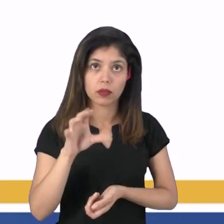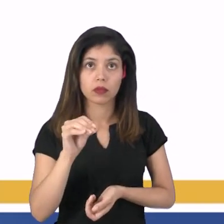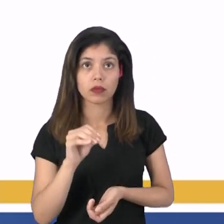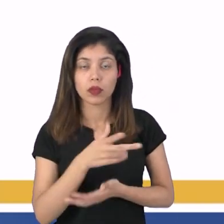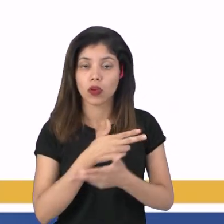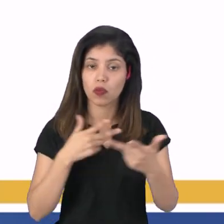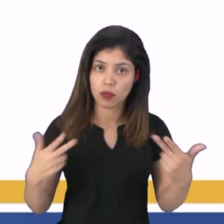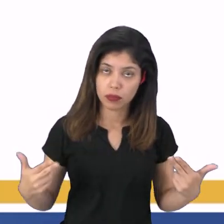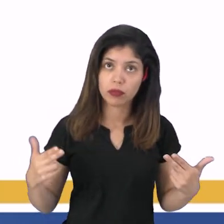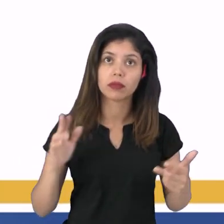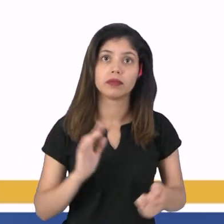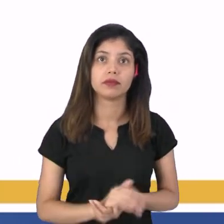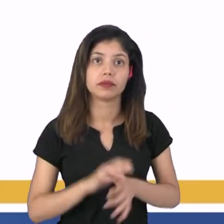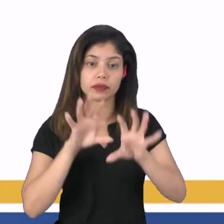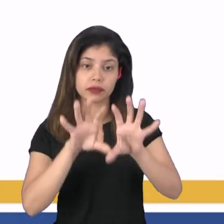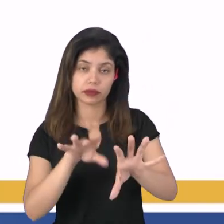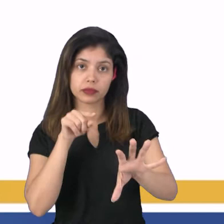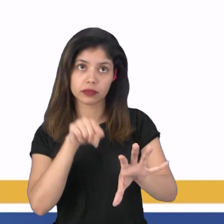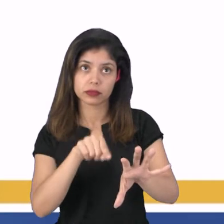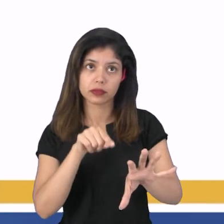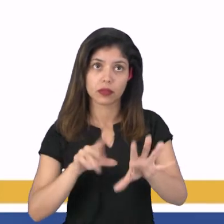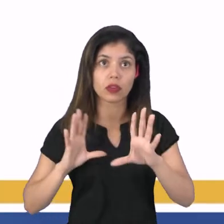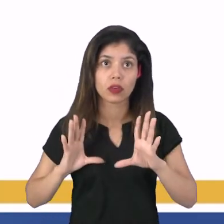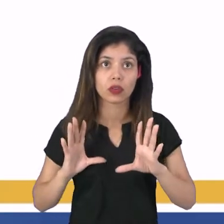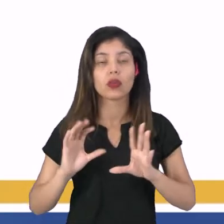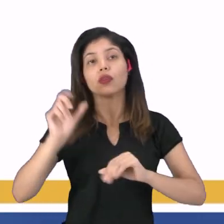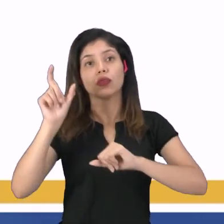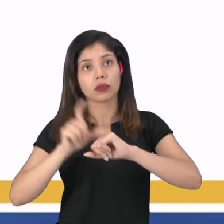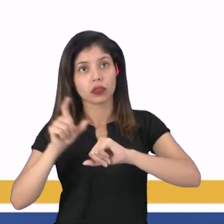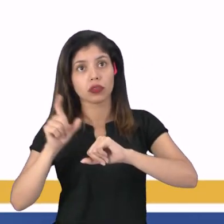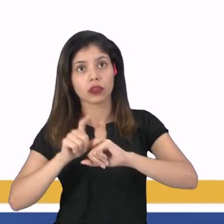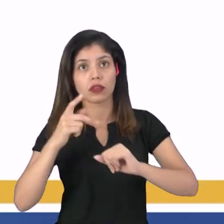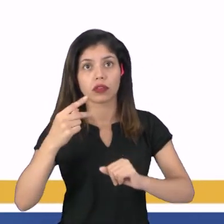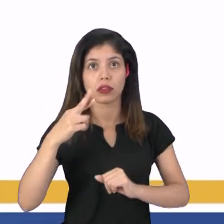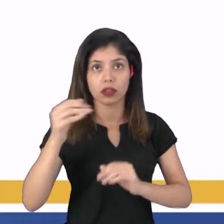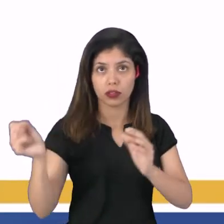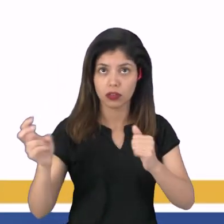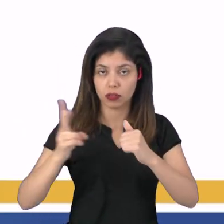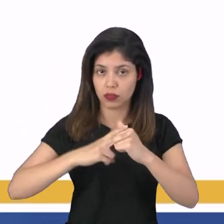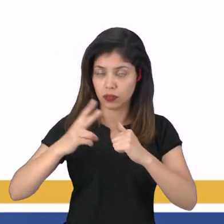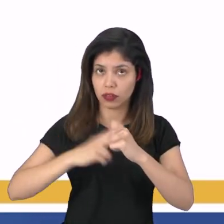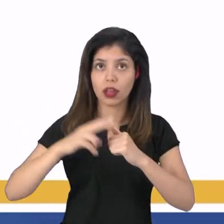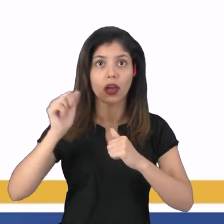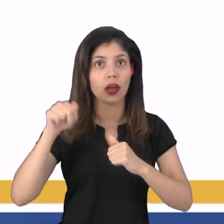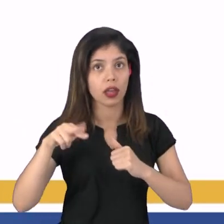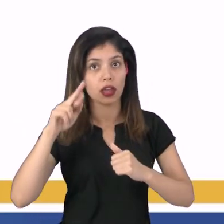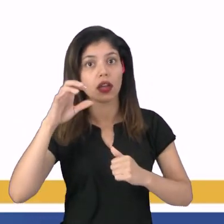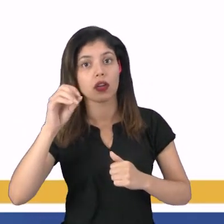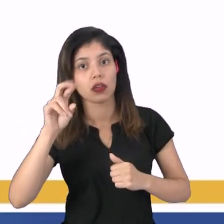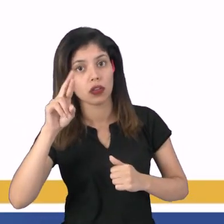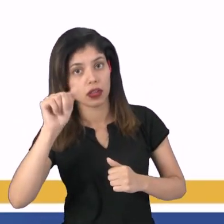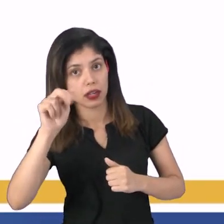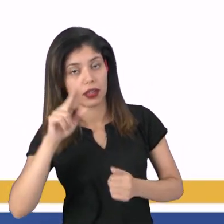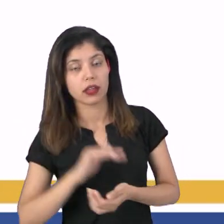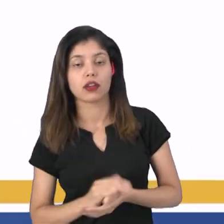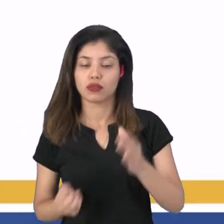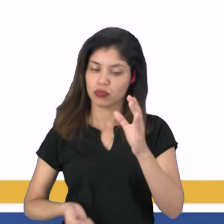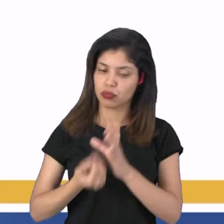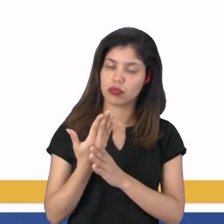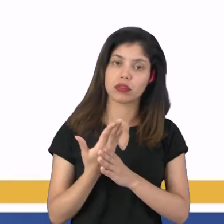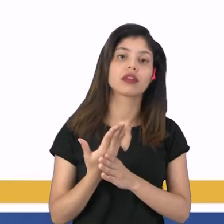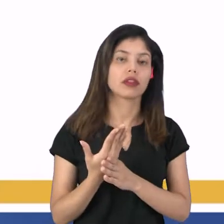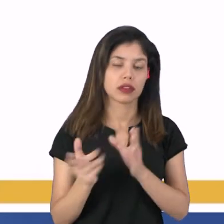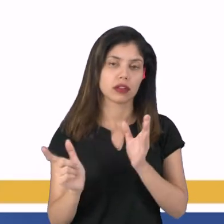âncora, que é um objeto. Neste caso, o substantivo primitivo que dá origem ao verbo é o ancorar, que vai surgir a